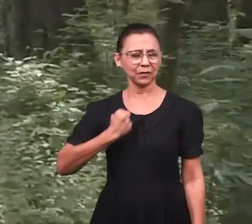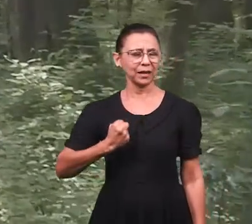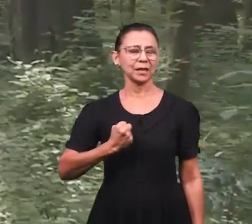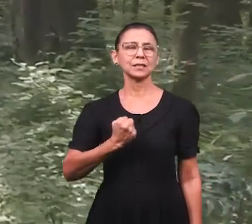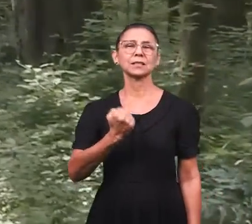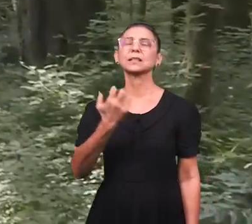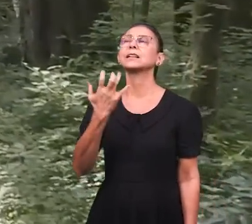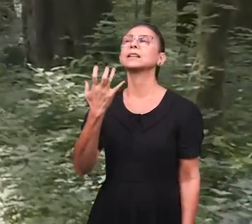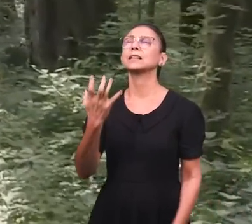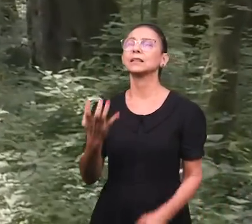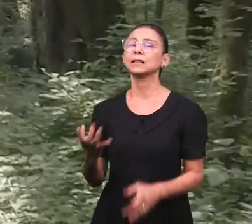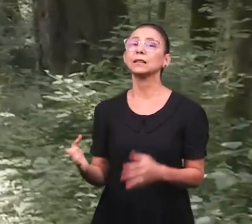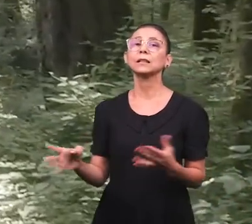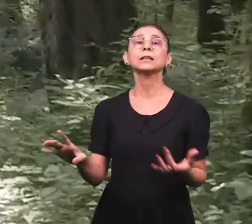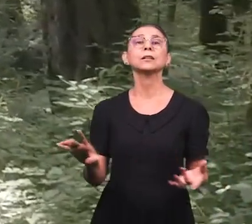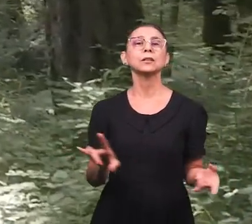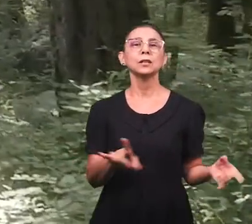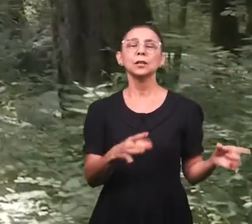alcançarei a